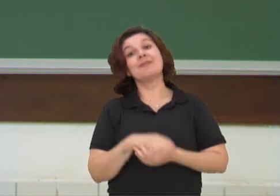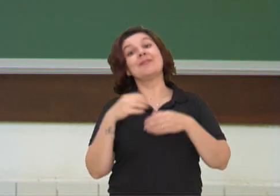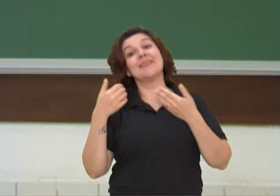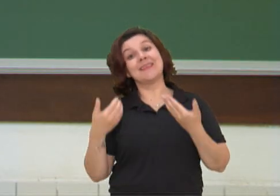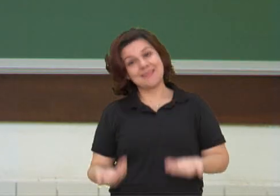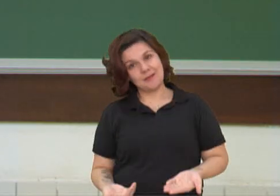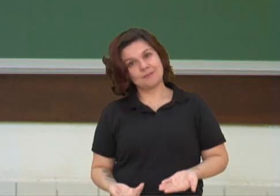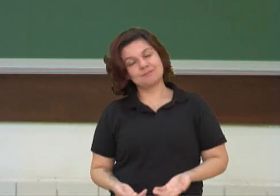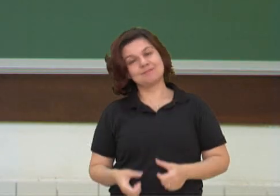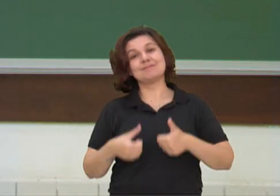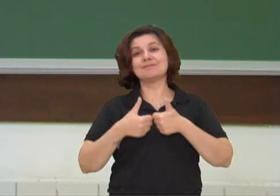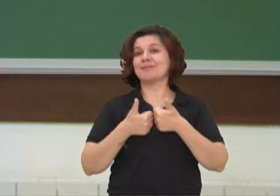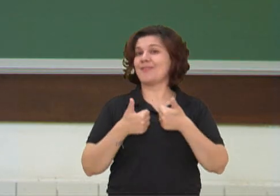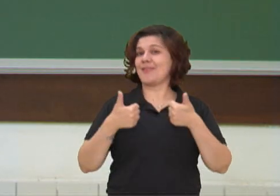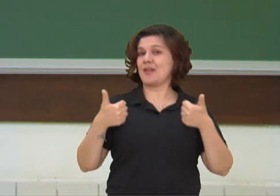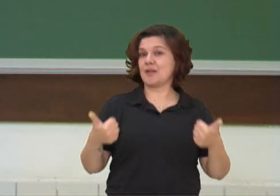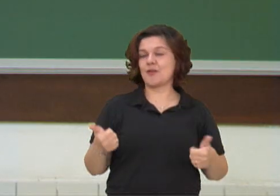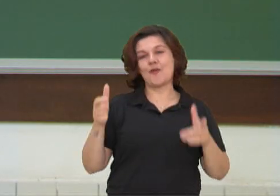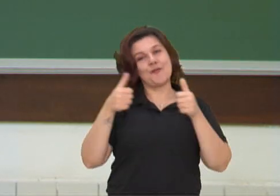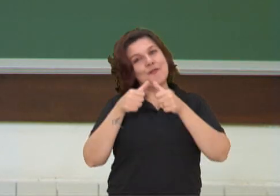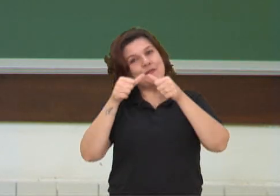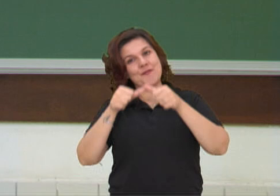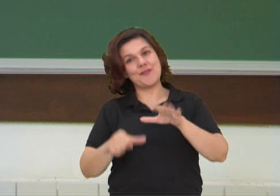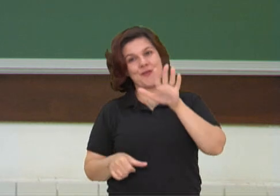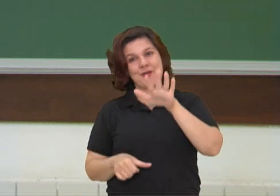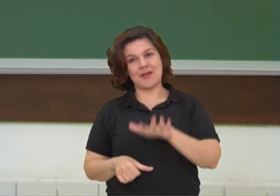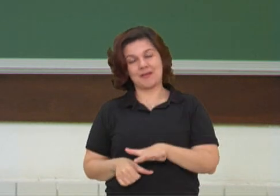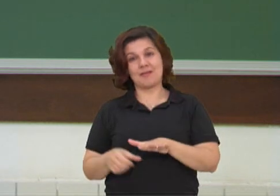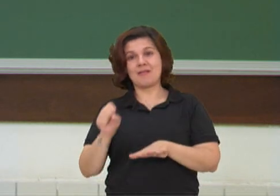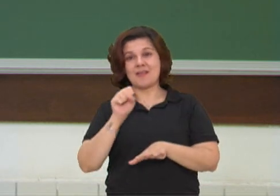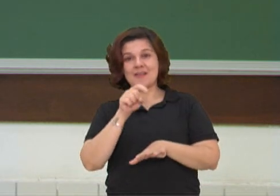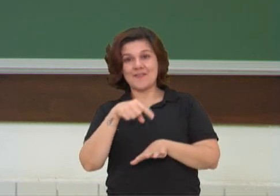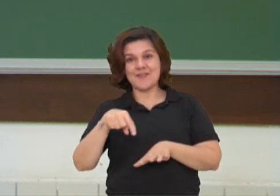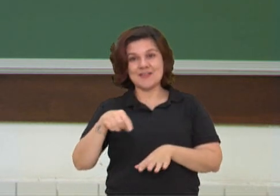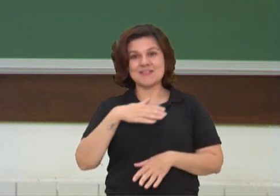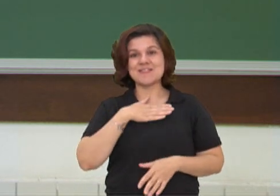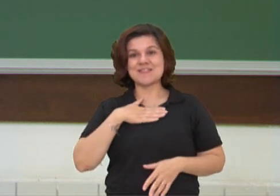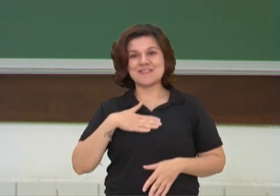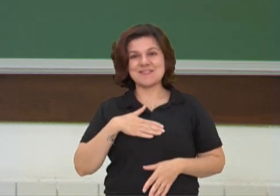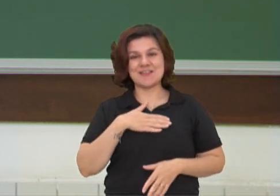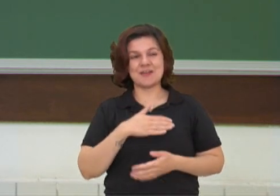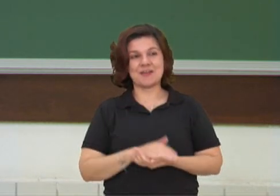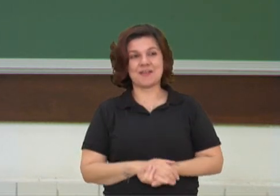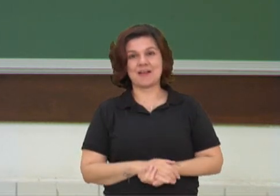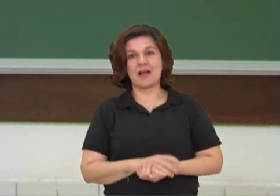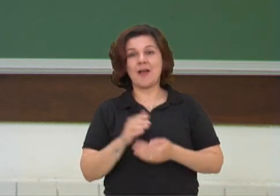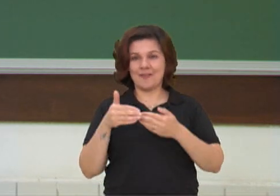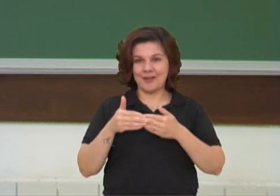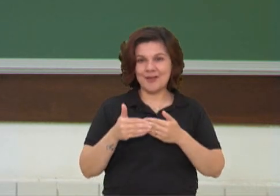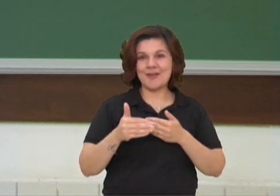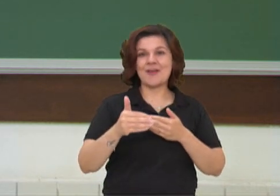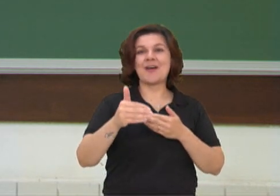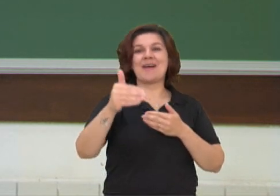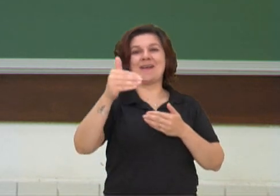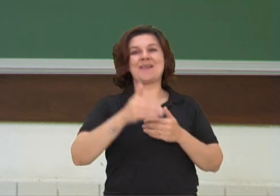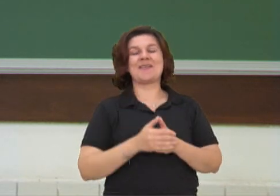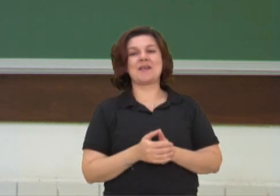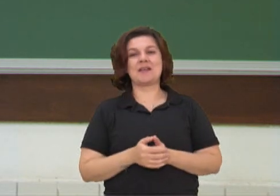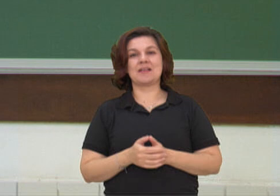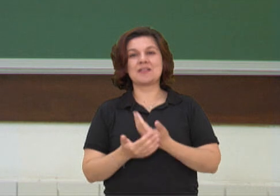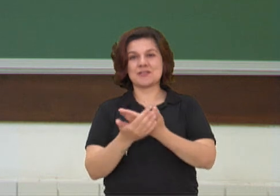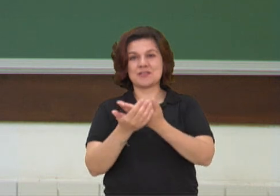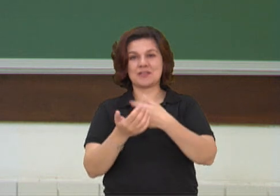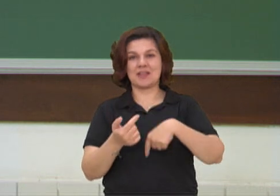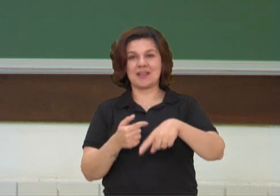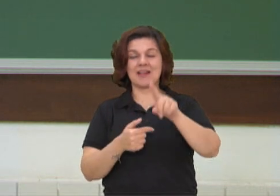Então, é isso, meus queridos. Eu vou ficando por aqui. Se vocês gostaram aí dessa aula, não deixem de acompanhar as nossas próximas aulas que vão